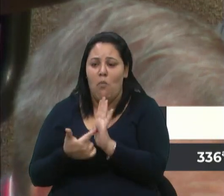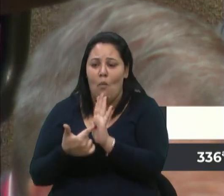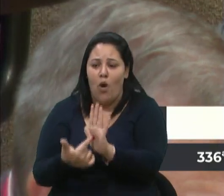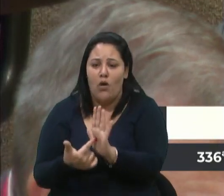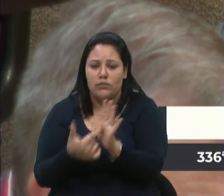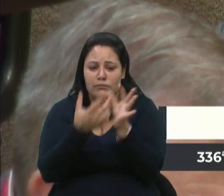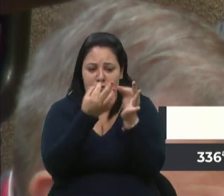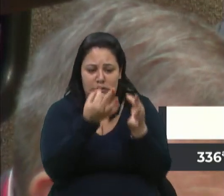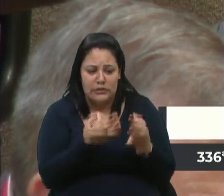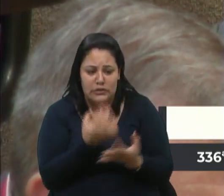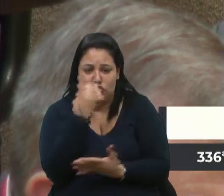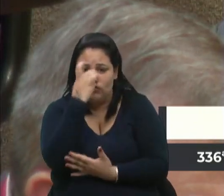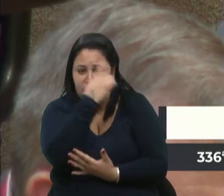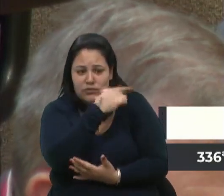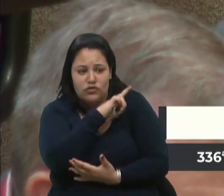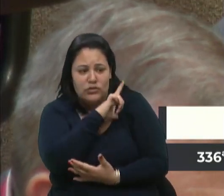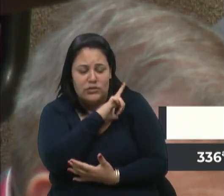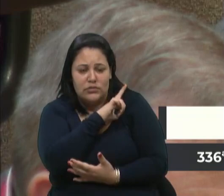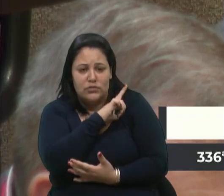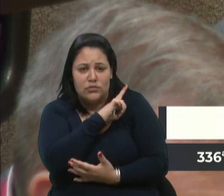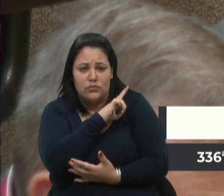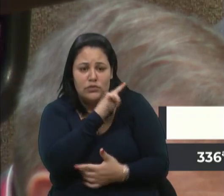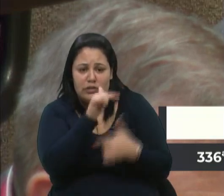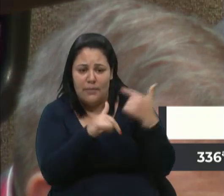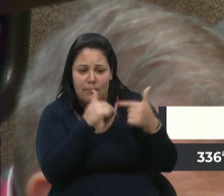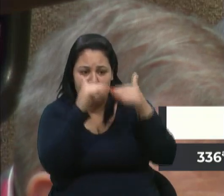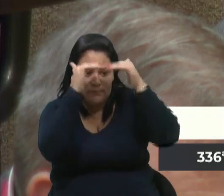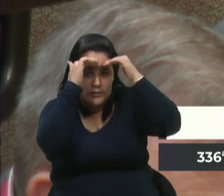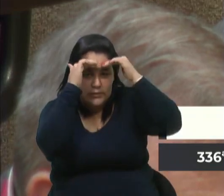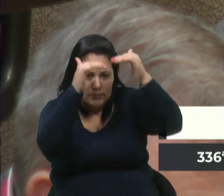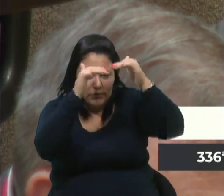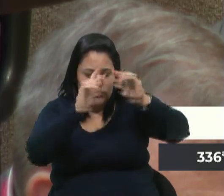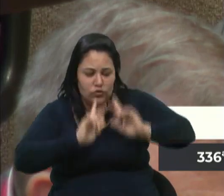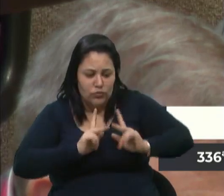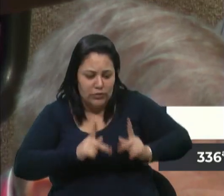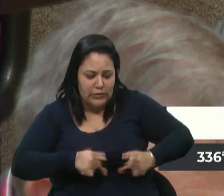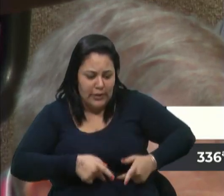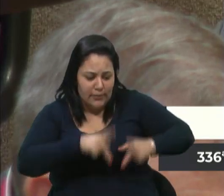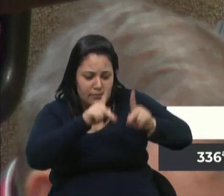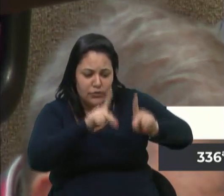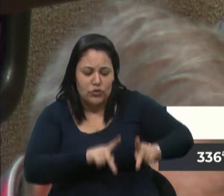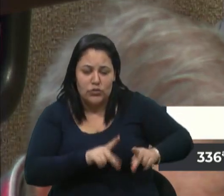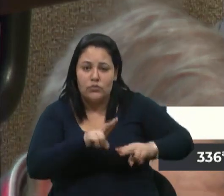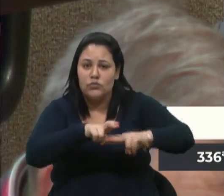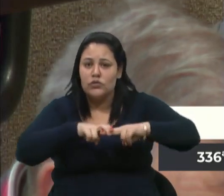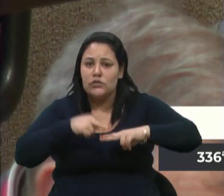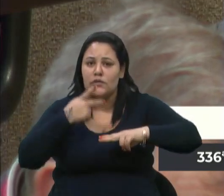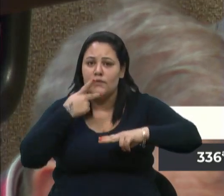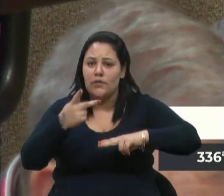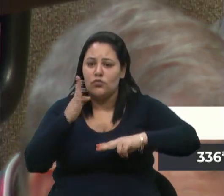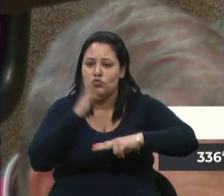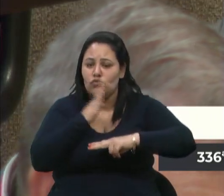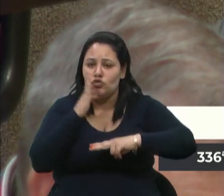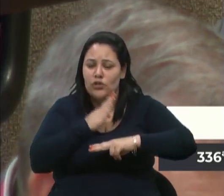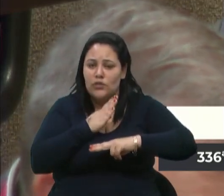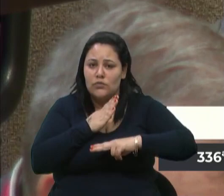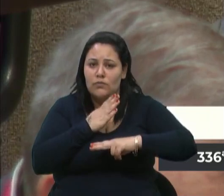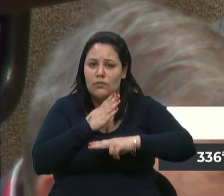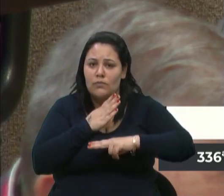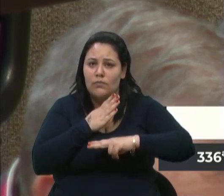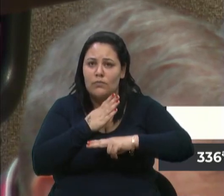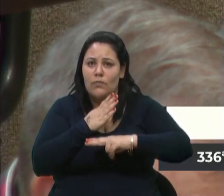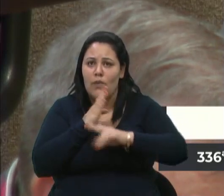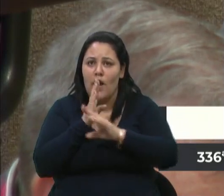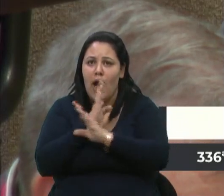de haver um trabalho de dignidade e humanidade dessas pessoas. Então, por isso que eu digo, de uma forma sucinta, se